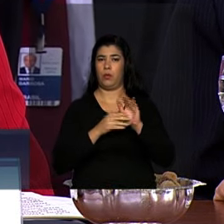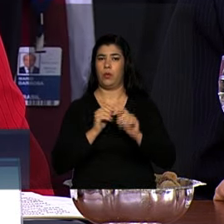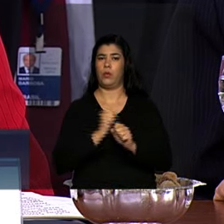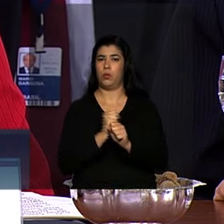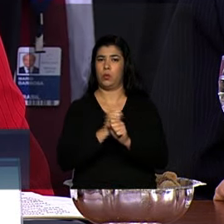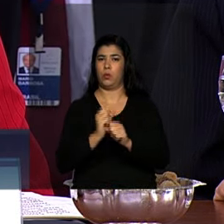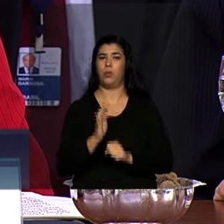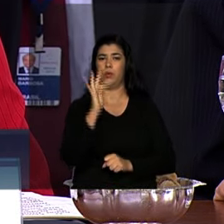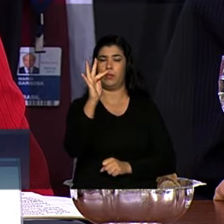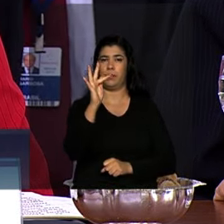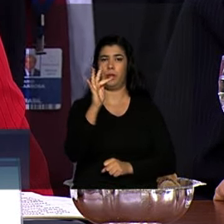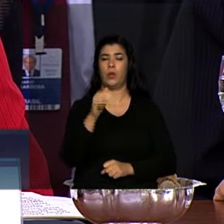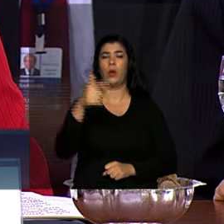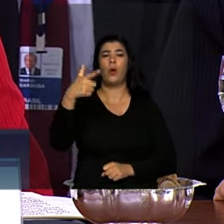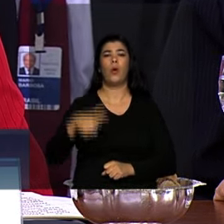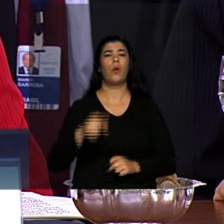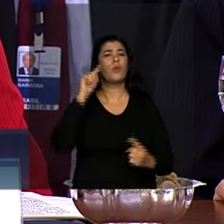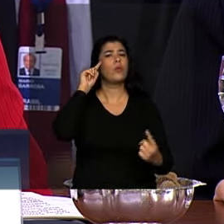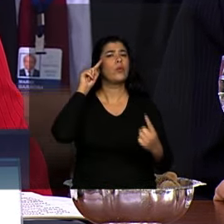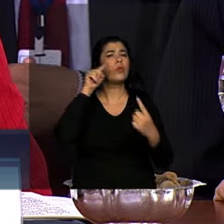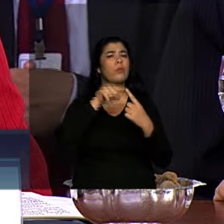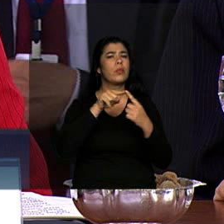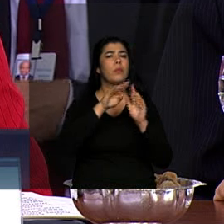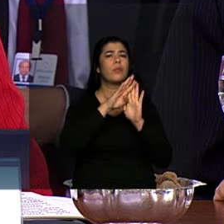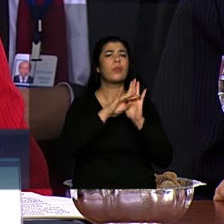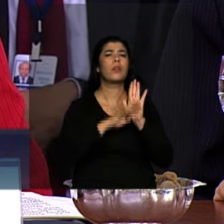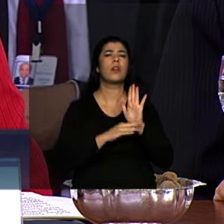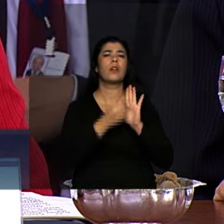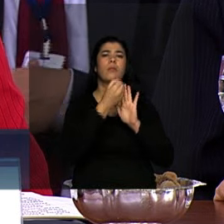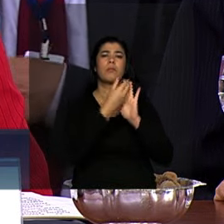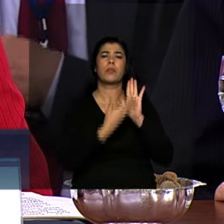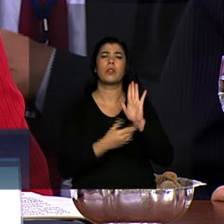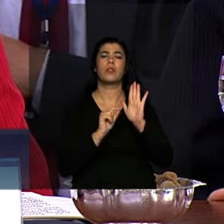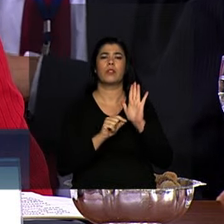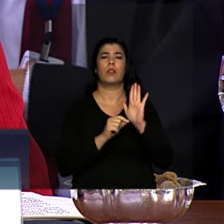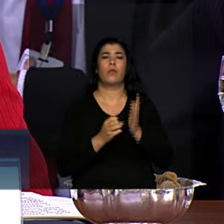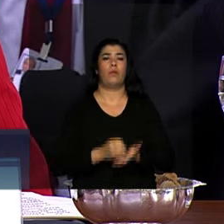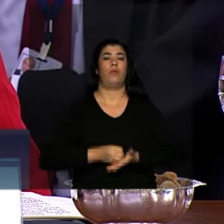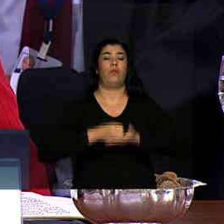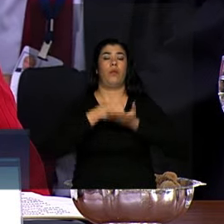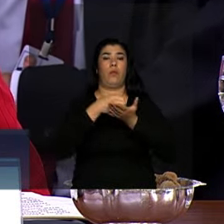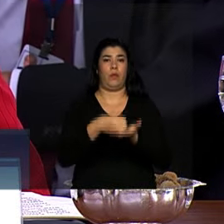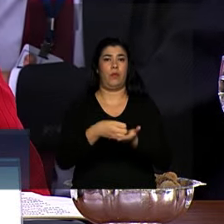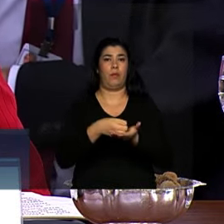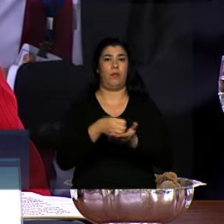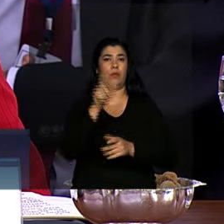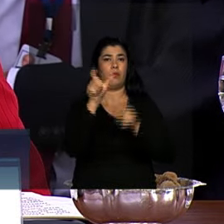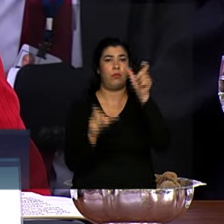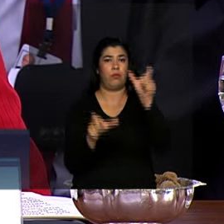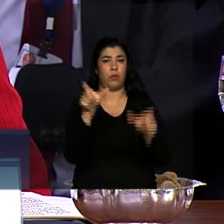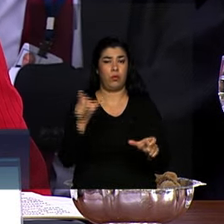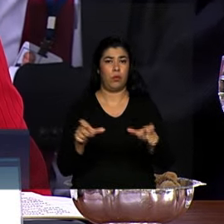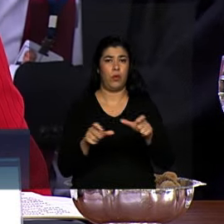Outra das prioridades do bloco foi o apoio aos agentes econômicos de menor